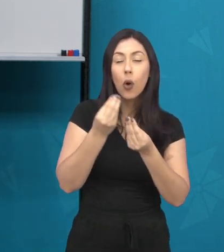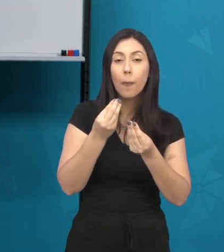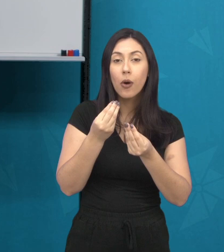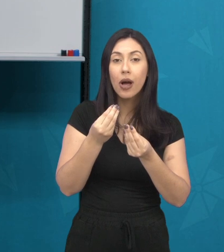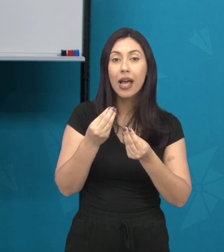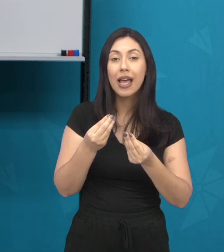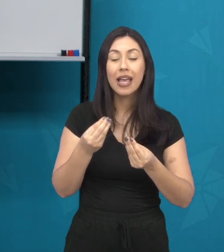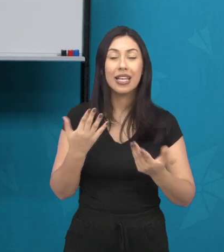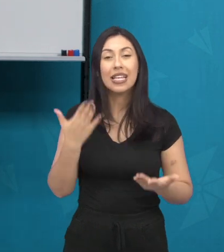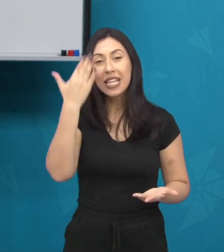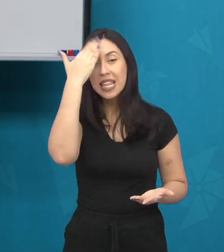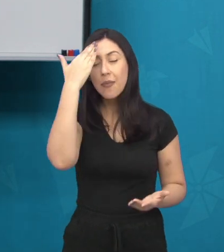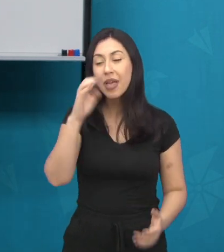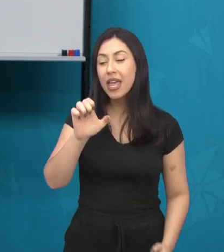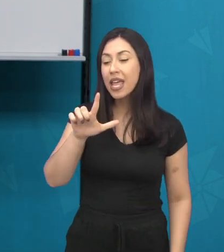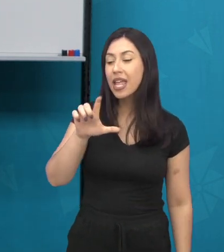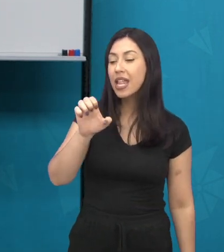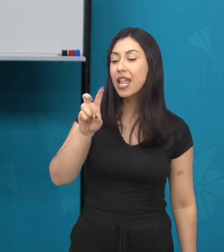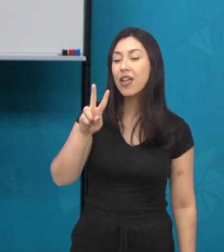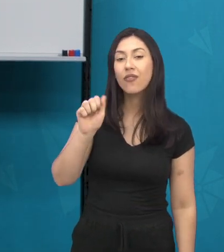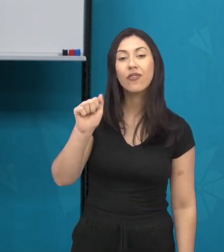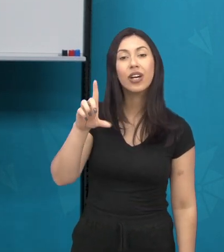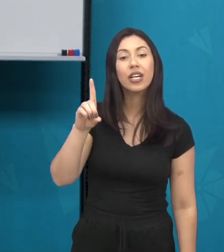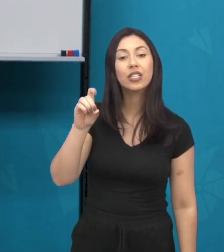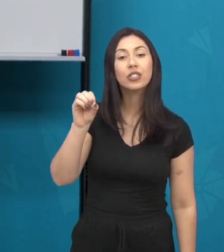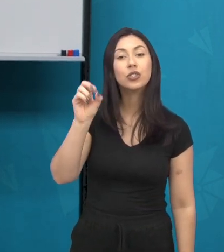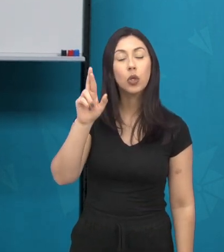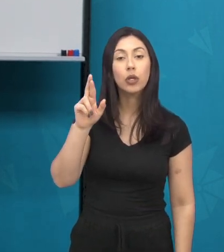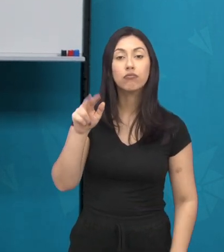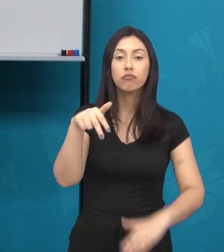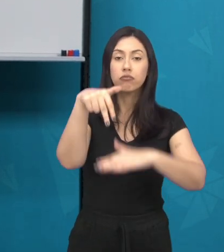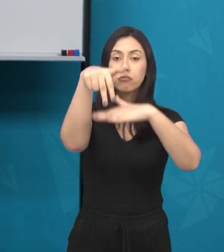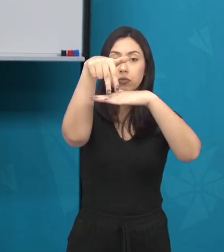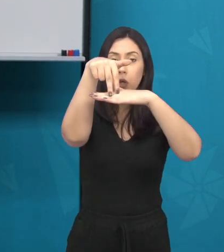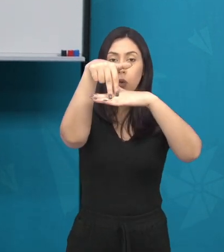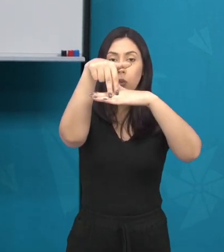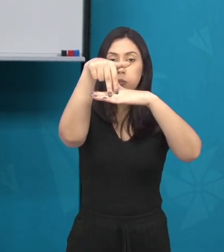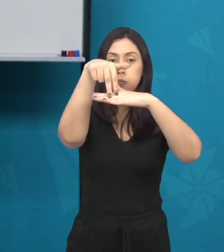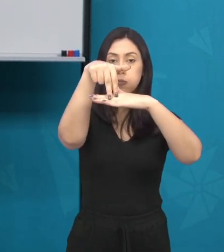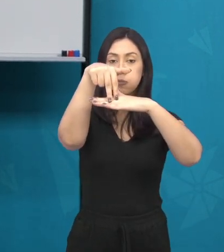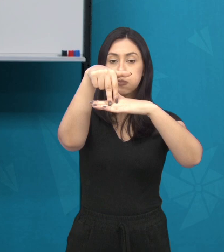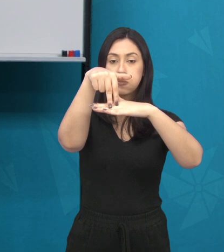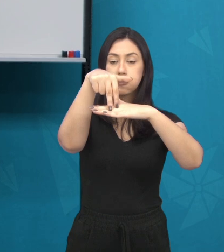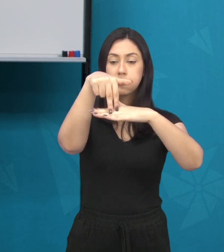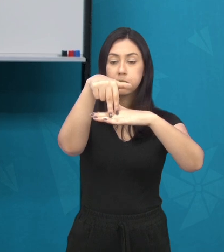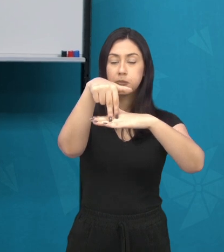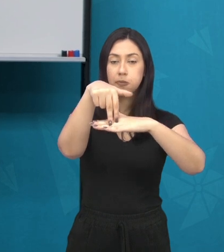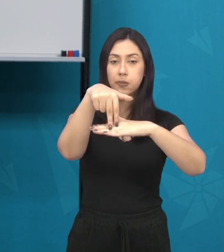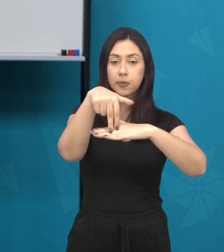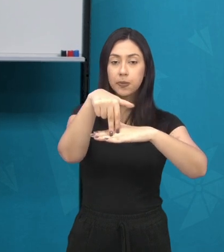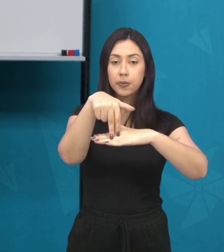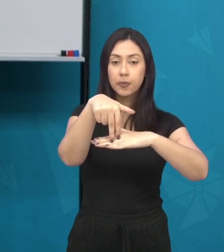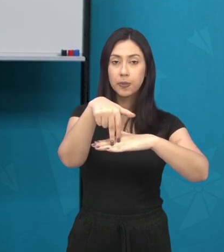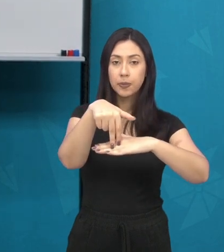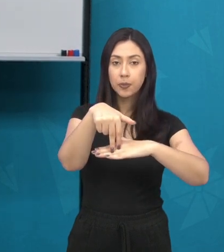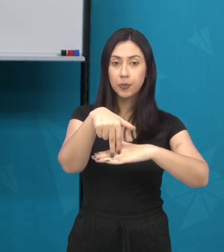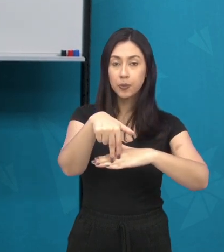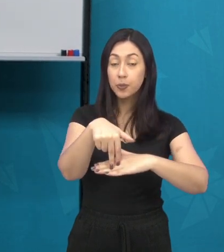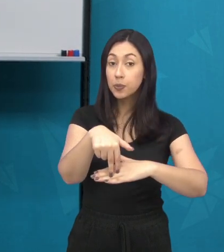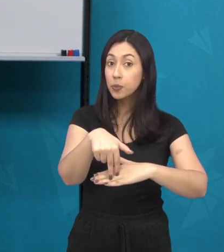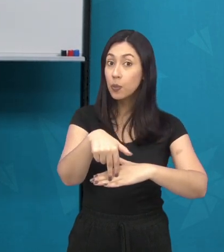elevadores adora adora cobrar isso por exemplo um elevador descendo um elevador descendo a